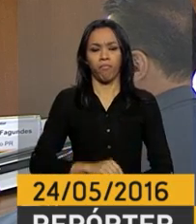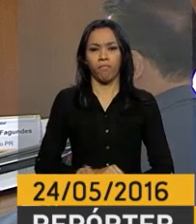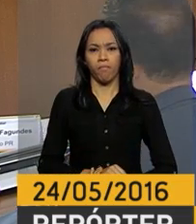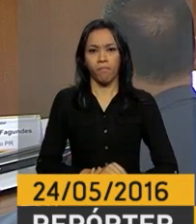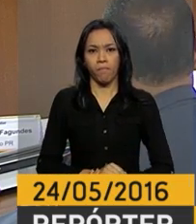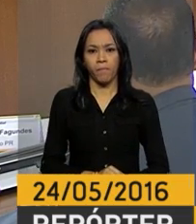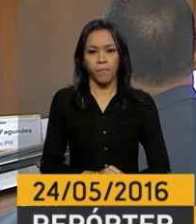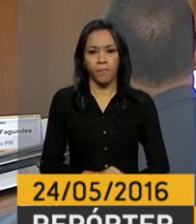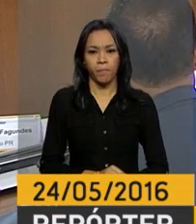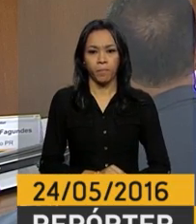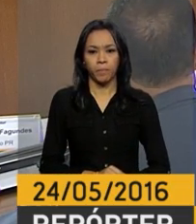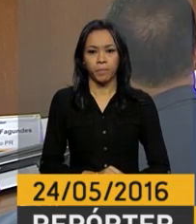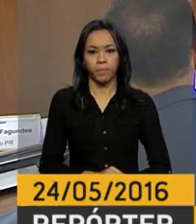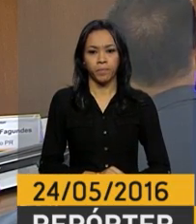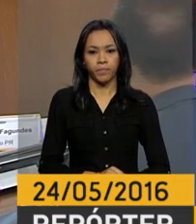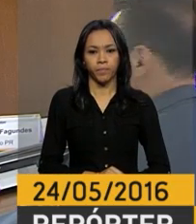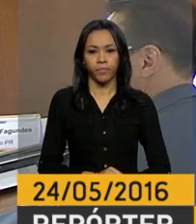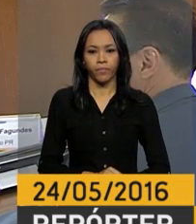Sinal aberto.